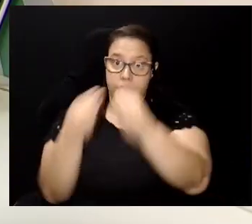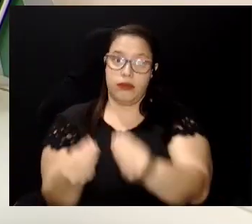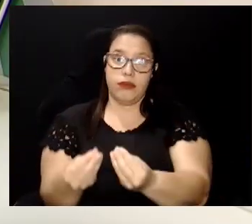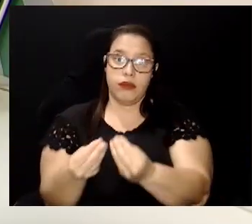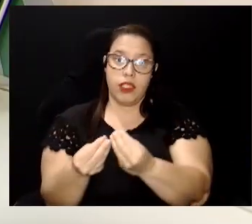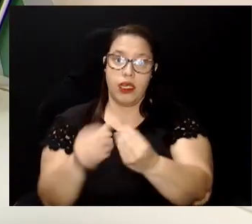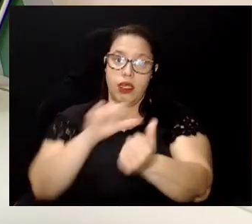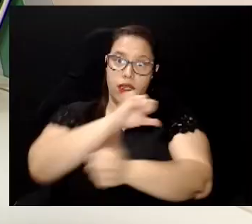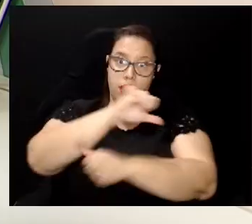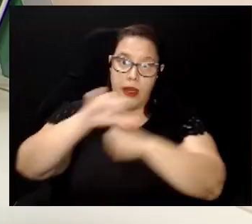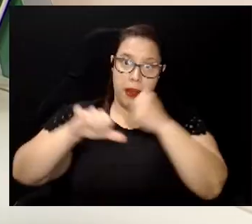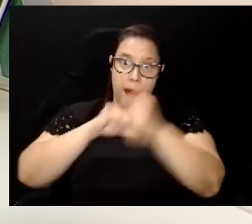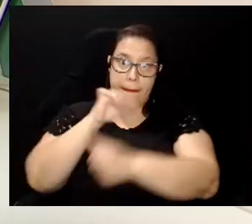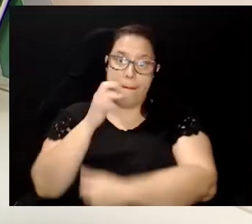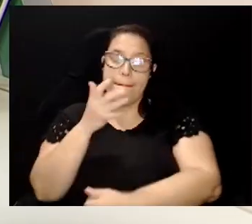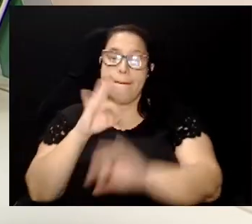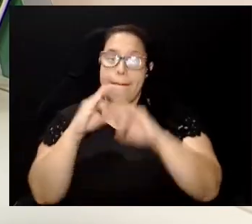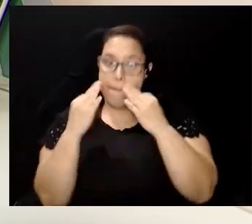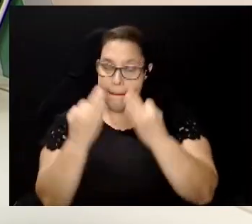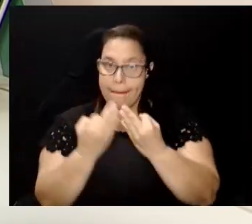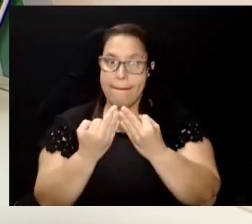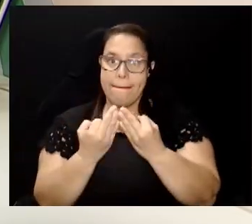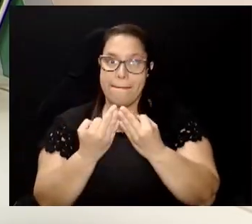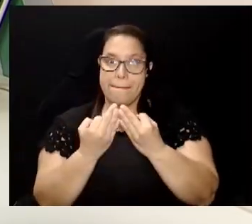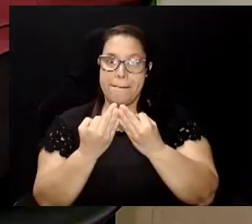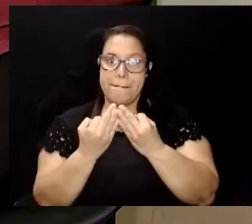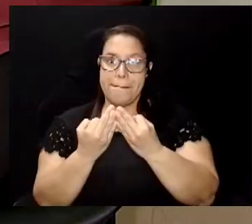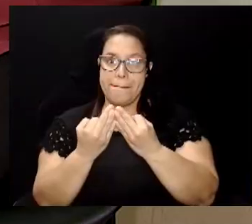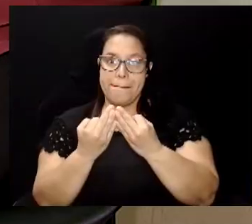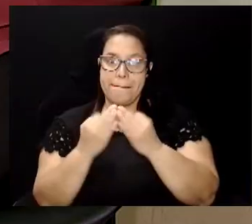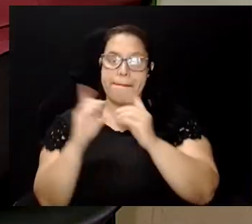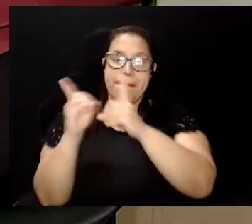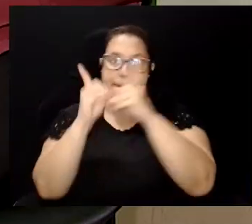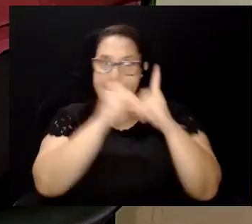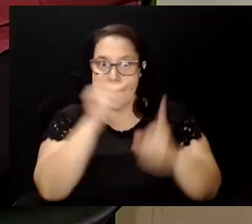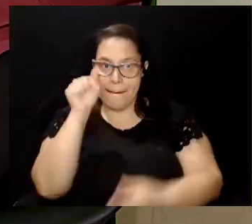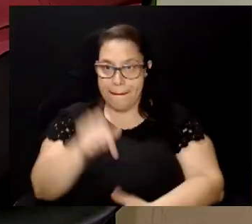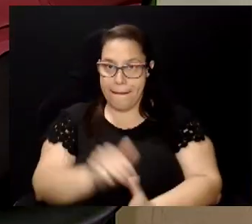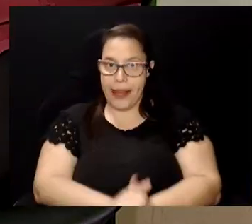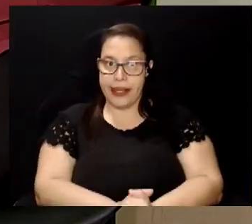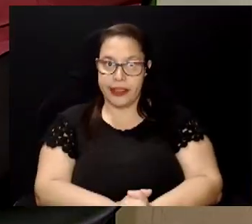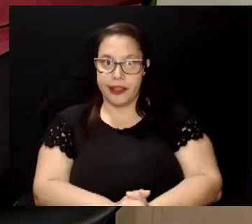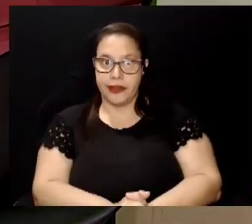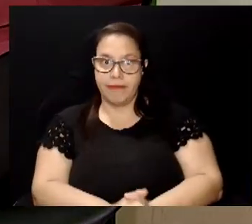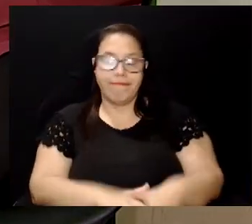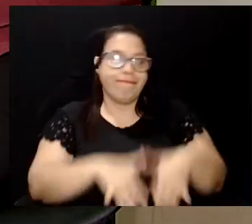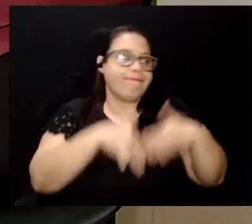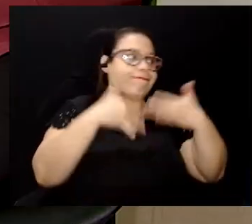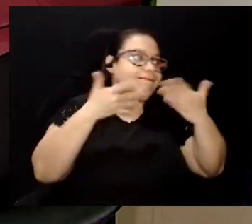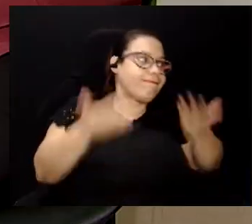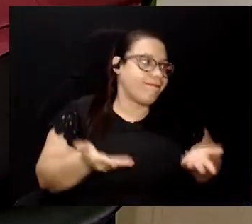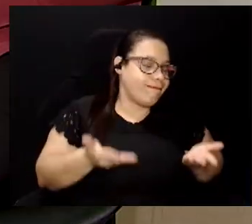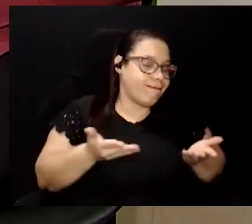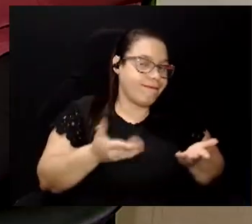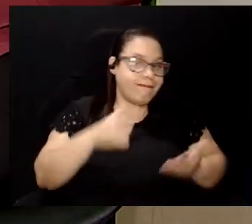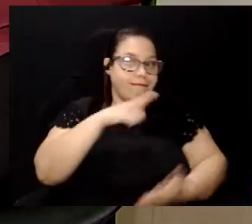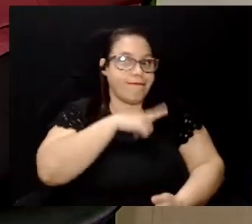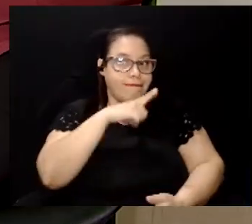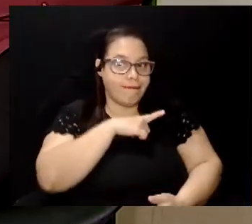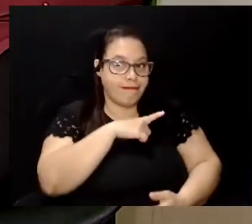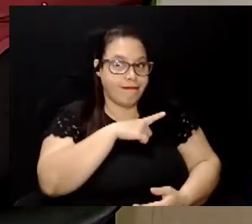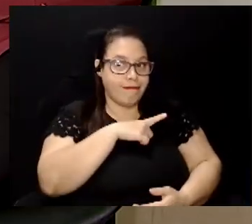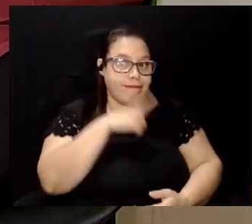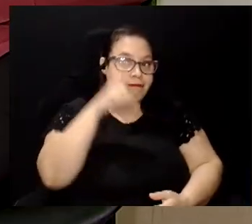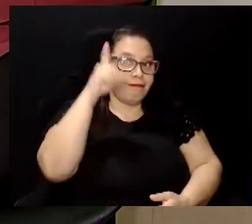essas famílias e tantos assistidos aqui? Então, a gente tem aí muitos desafios,